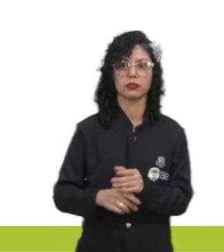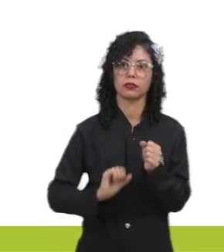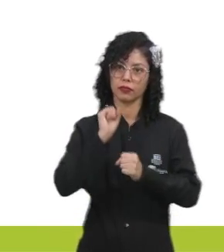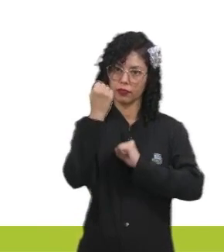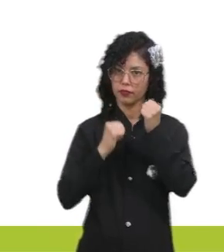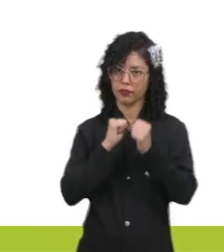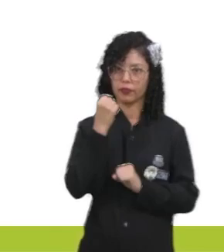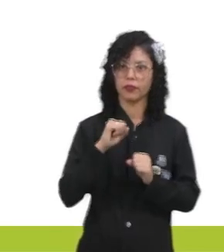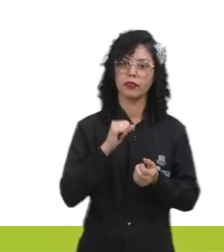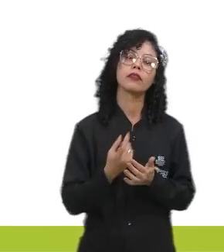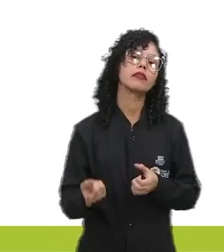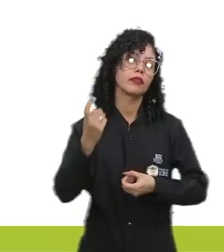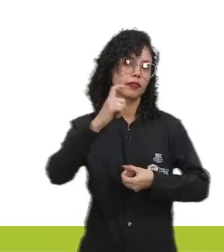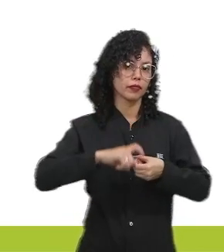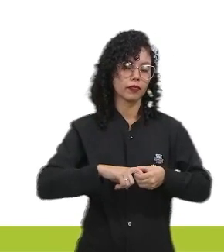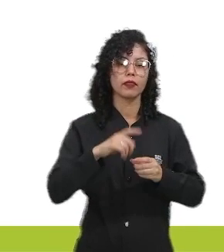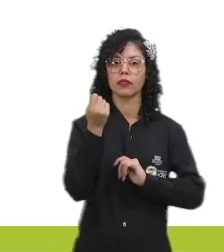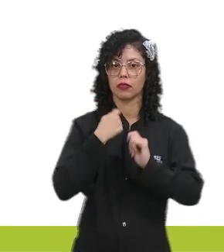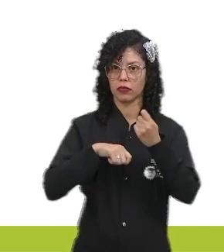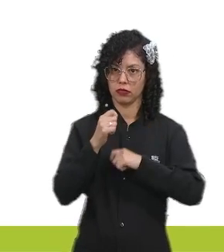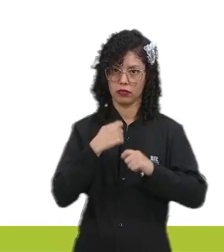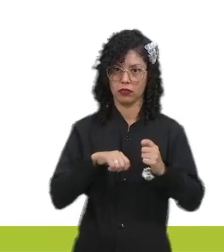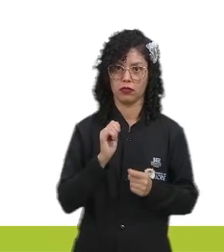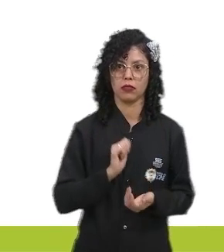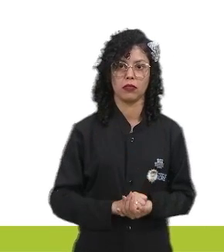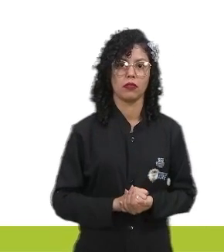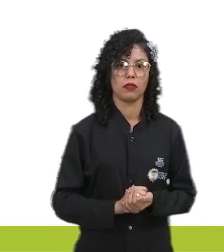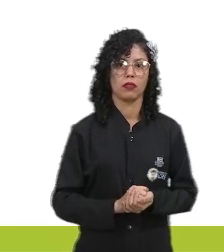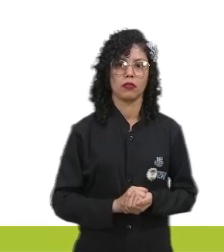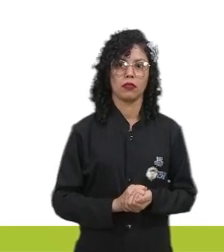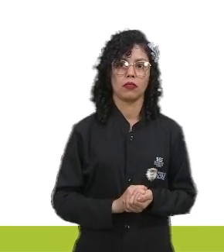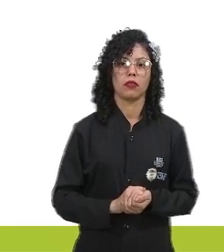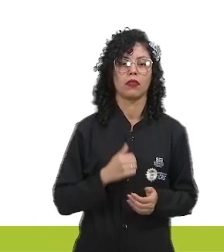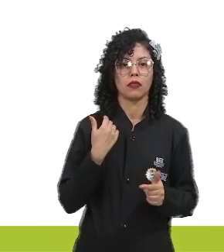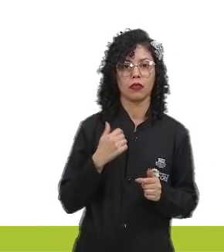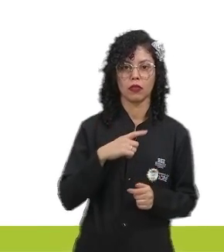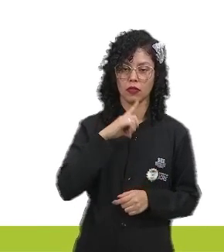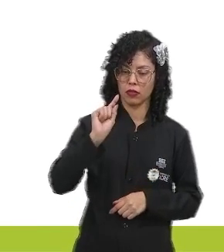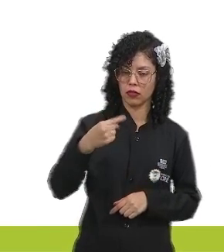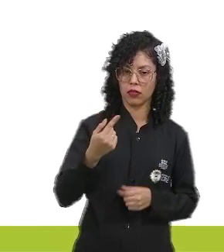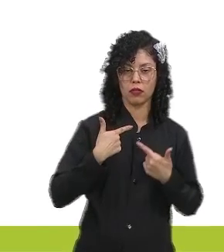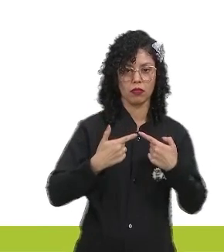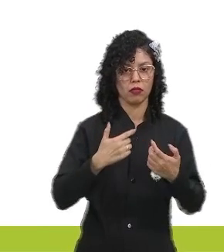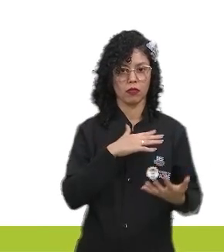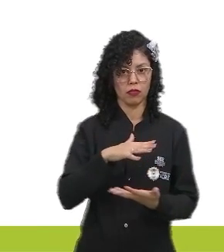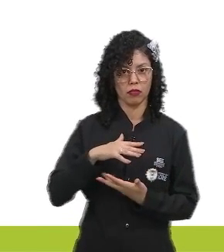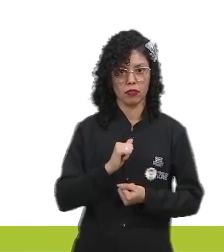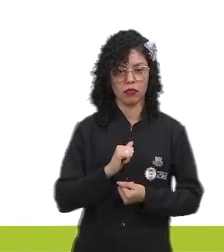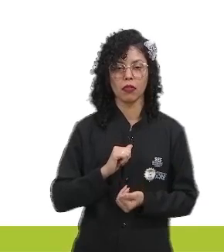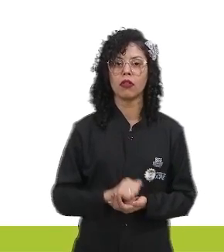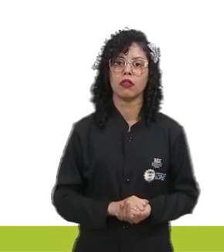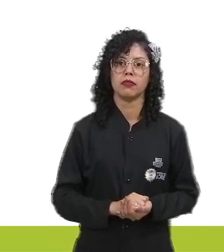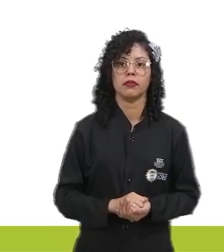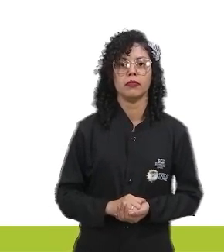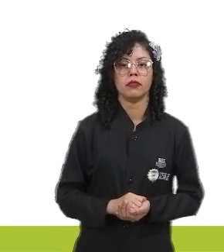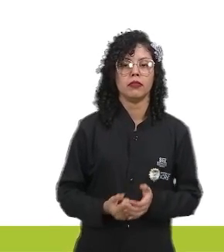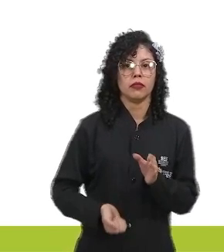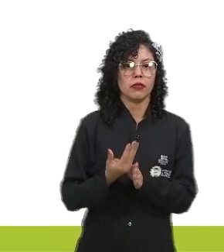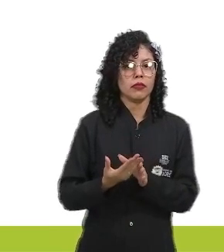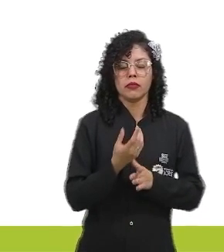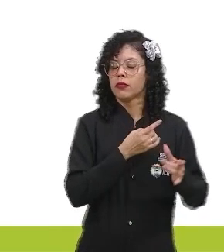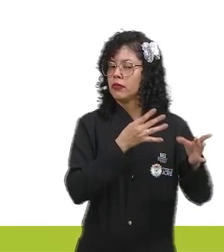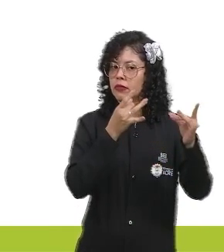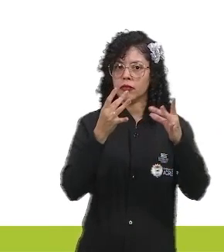fábricas. Então, eles retomam as suas economias, né, as suas atividades pós-guerra. Esses produtos, então, eles não vão